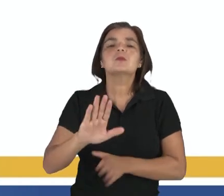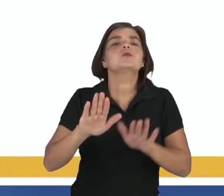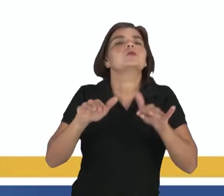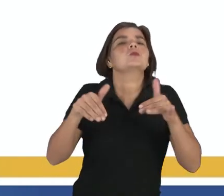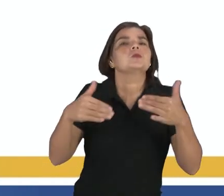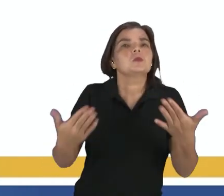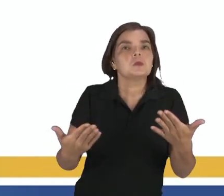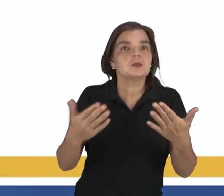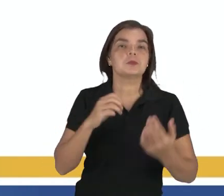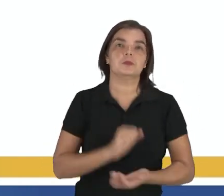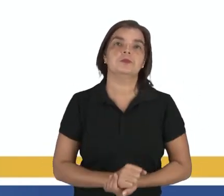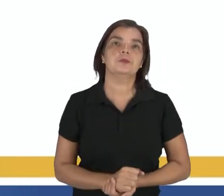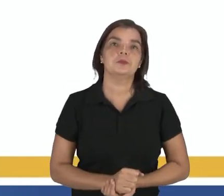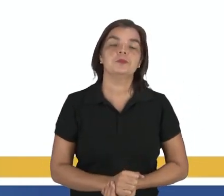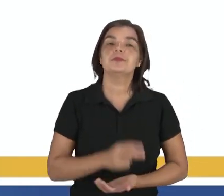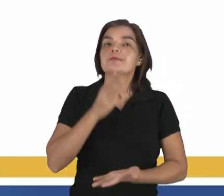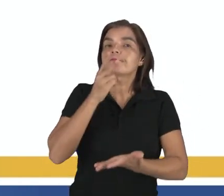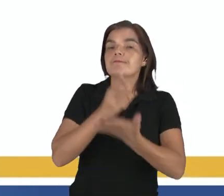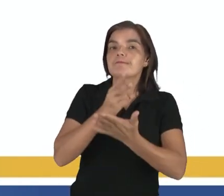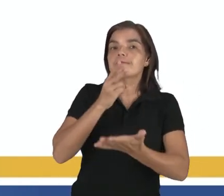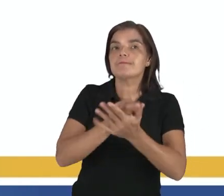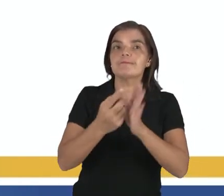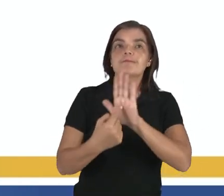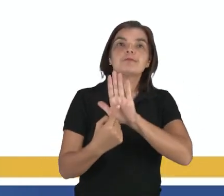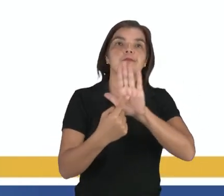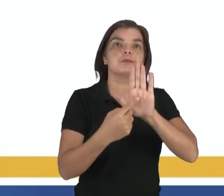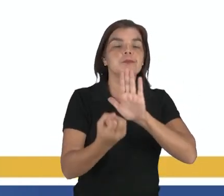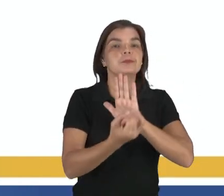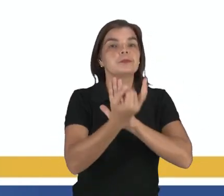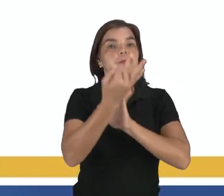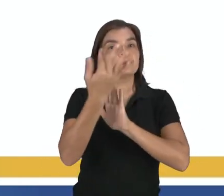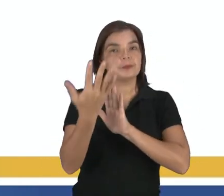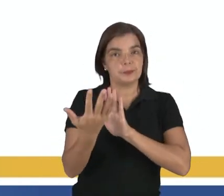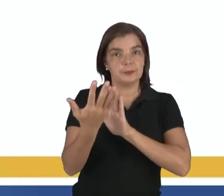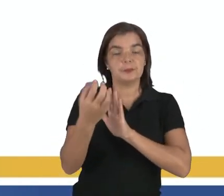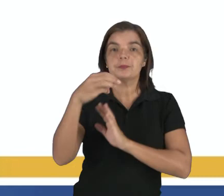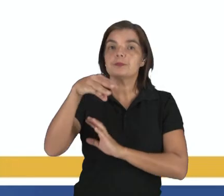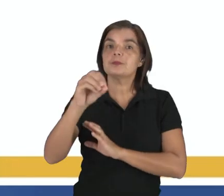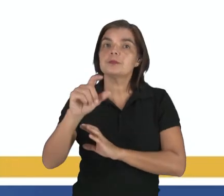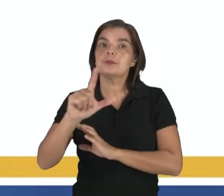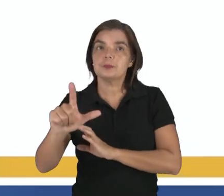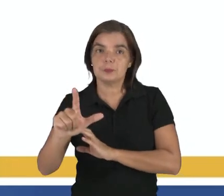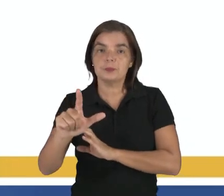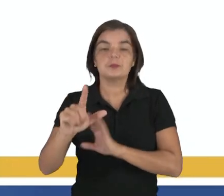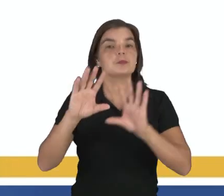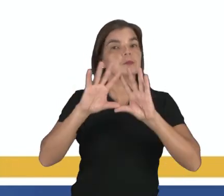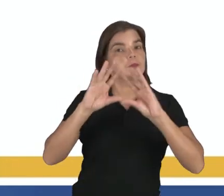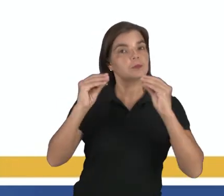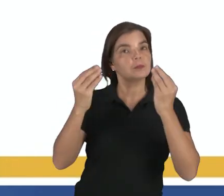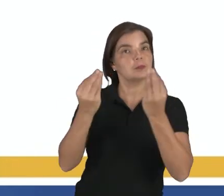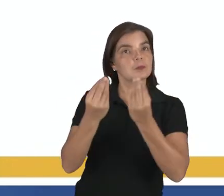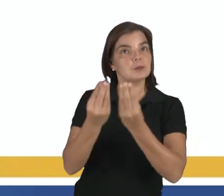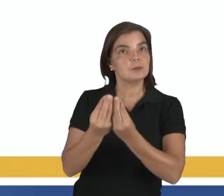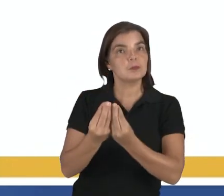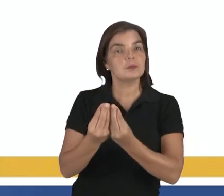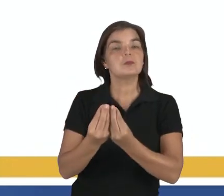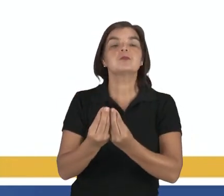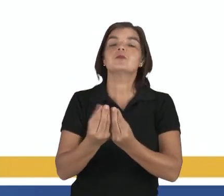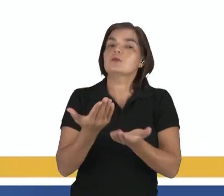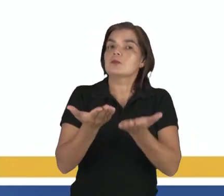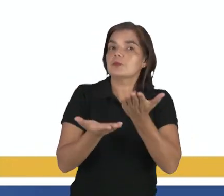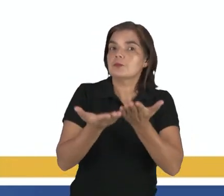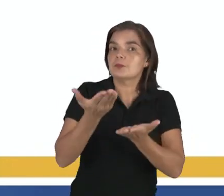coeficientes estequiométricos? Eles sempre indicam a quantidade em mols das substâncias. Então, a gente